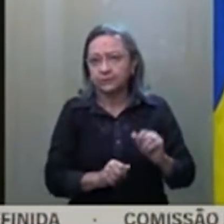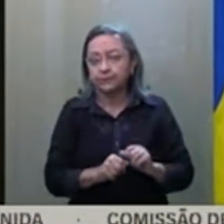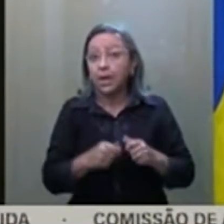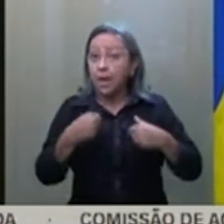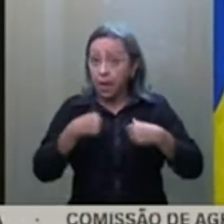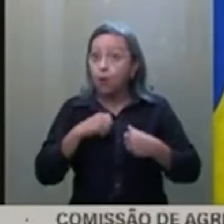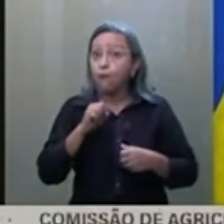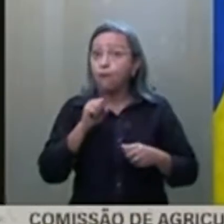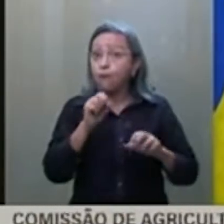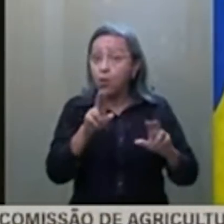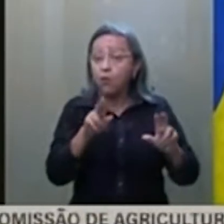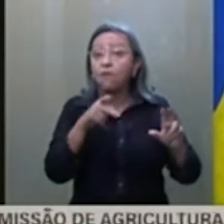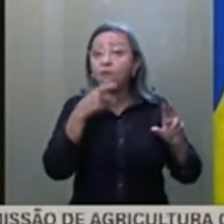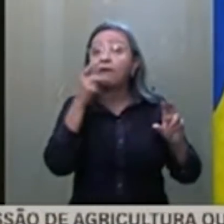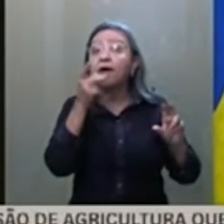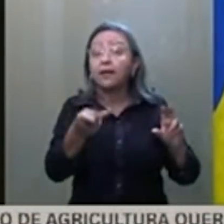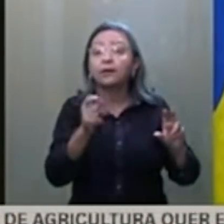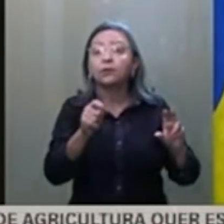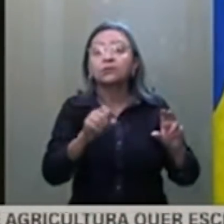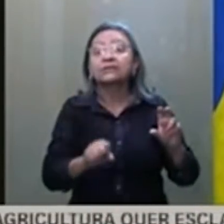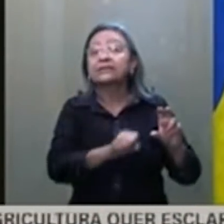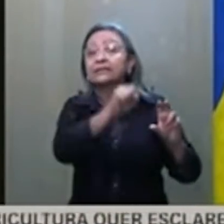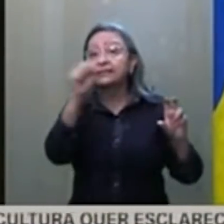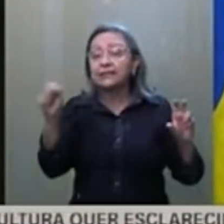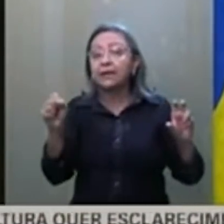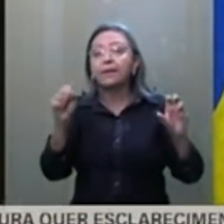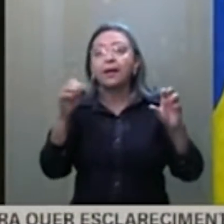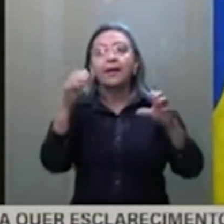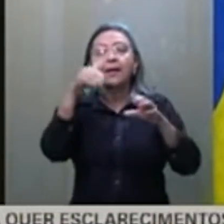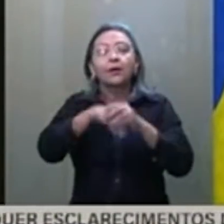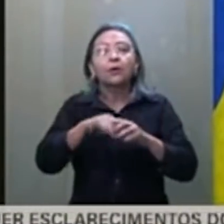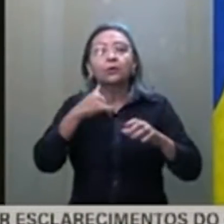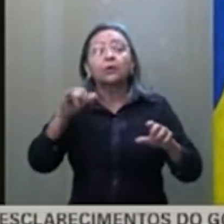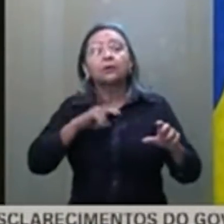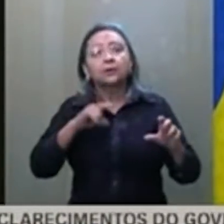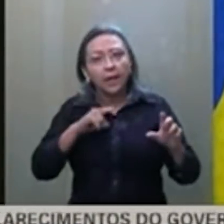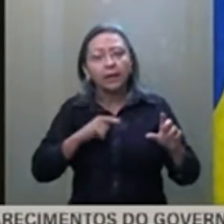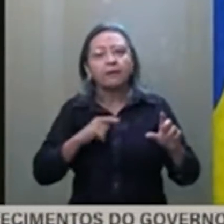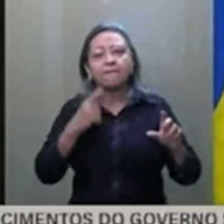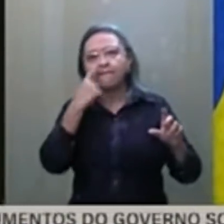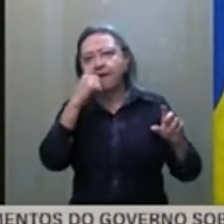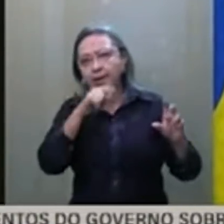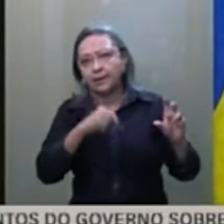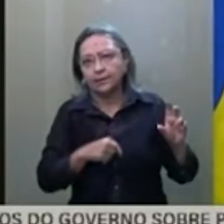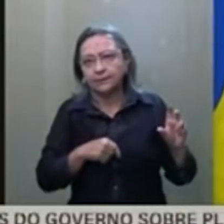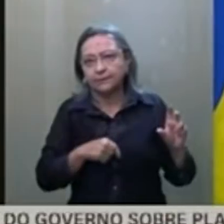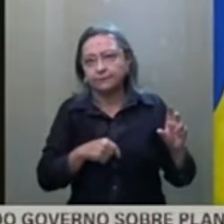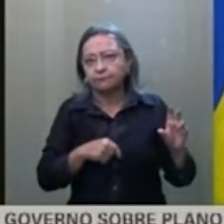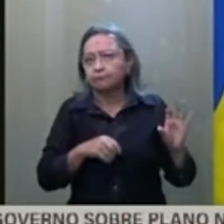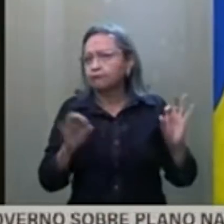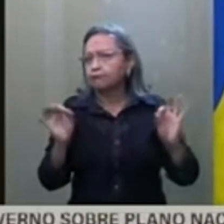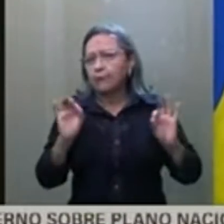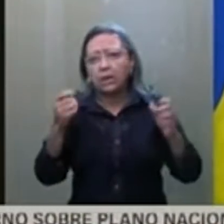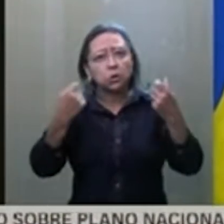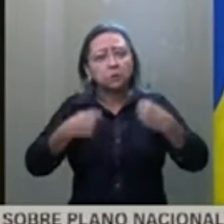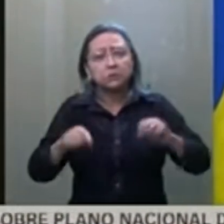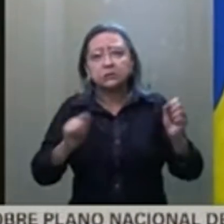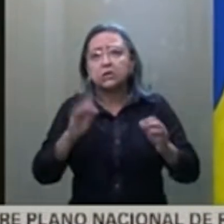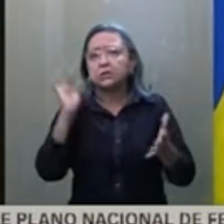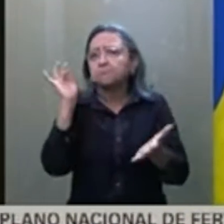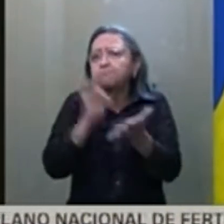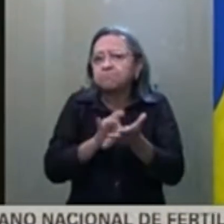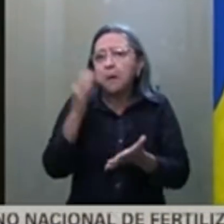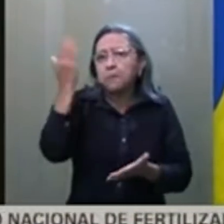eu vou dizer que o sistema eleitoral eletrônico têm vulnerabilidades ele não precisa de